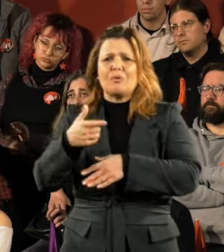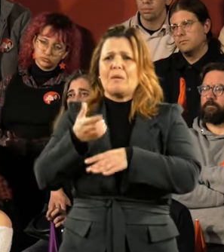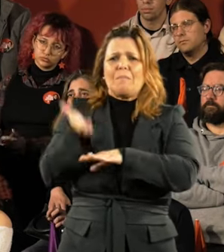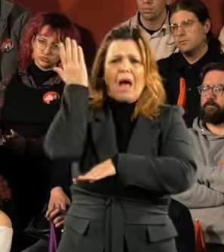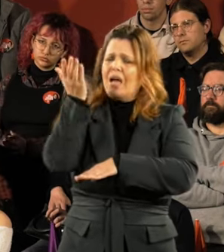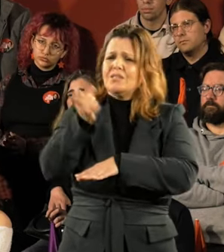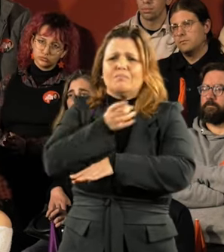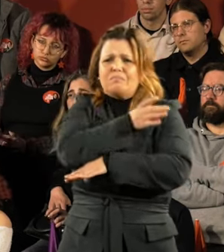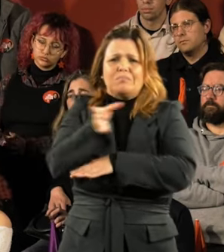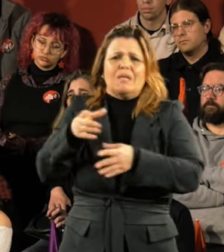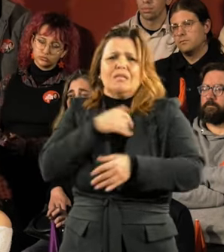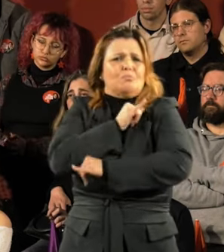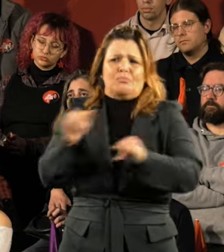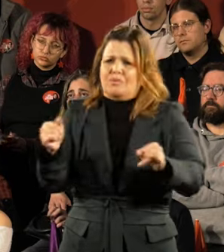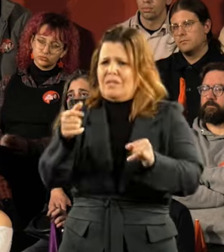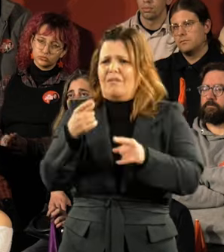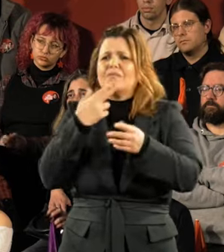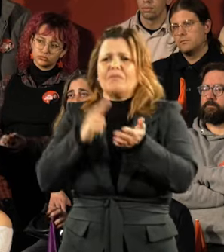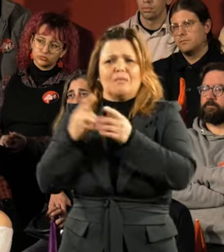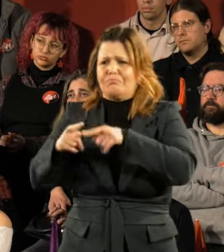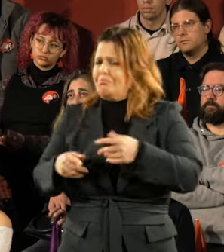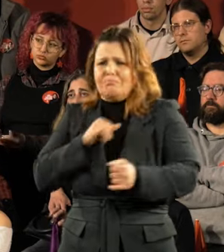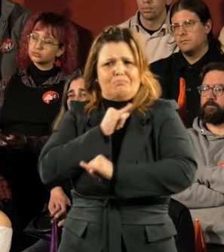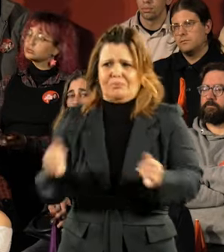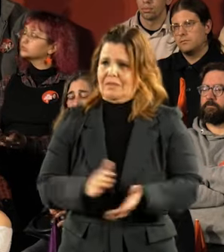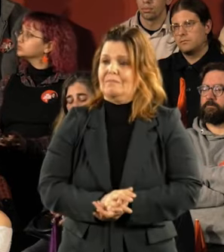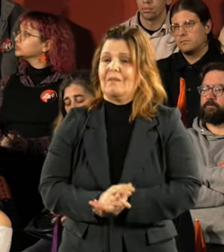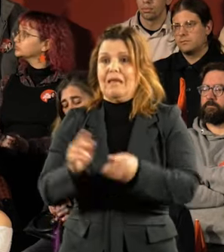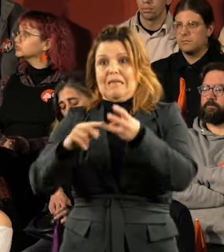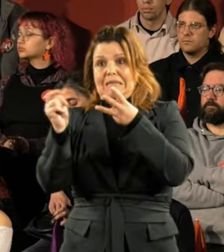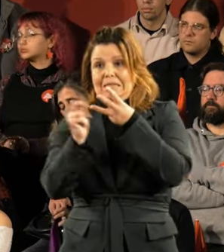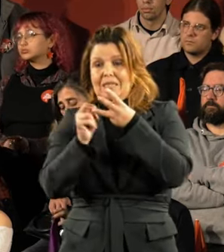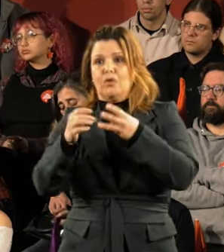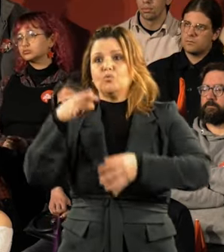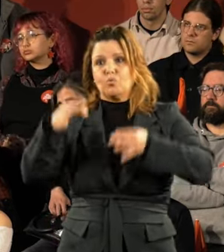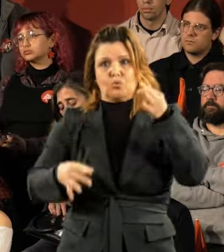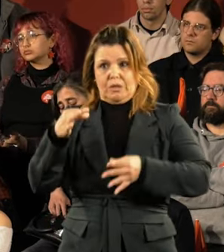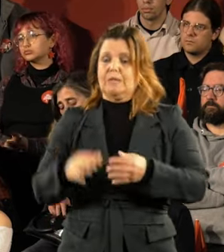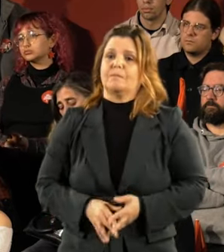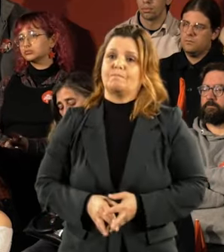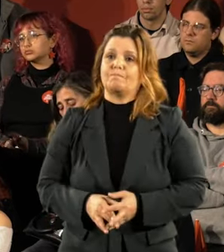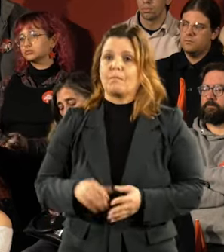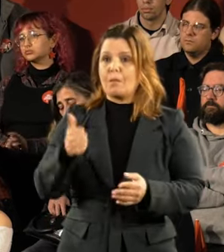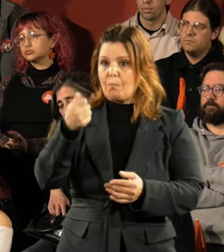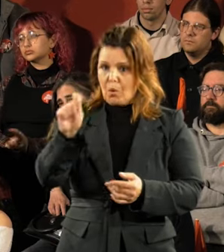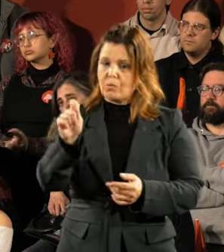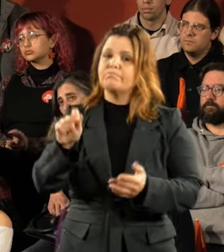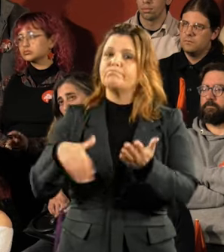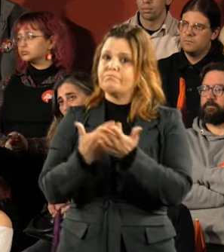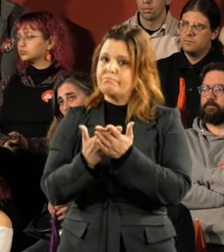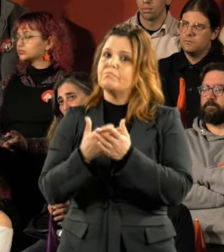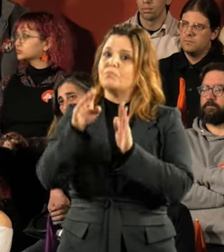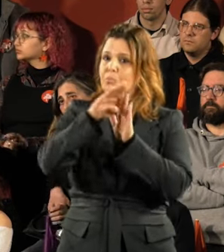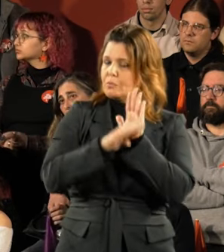realidades muito distintas em terceiro lugar a justiça o bloco propõe no seu